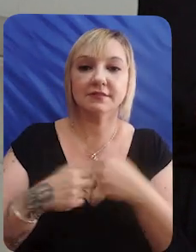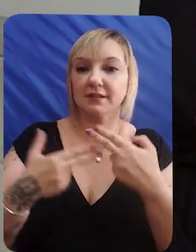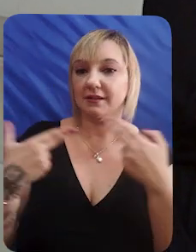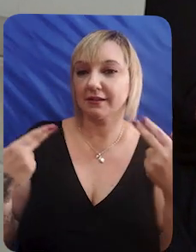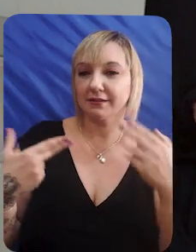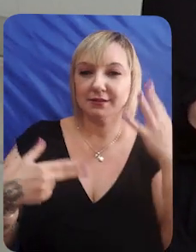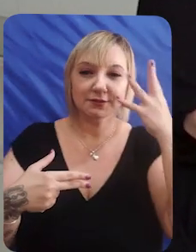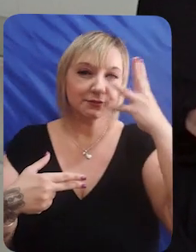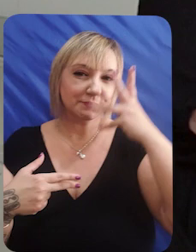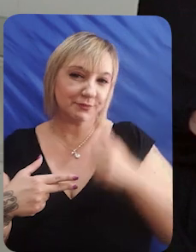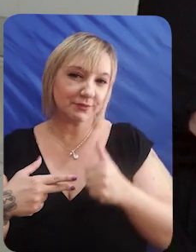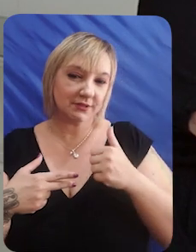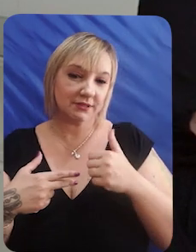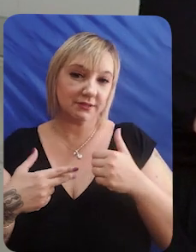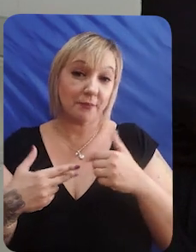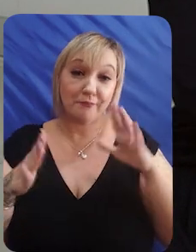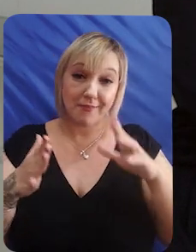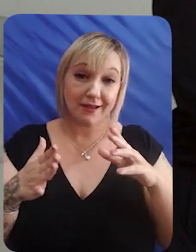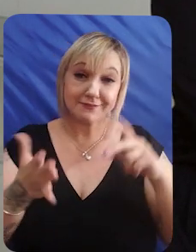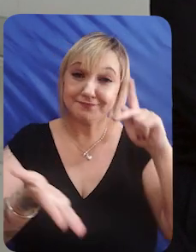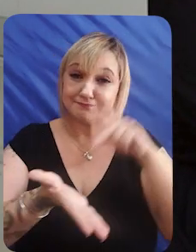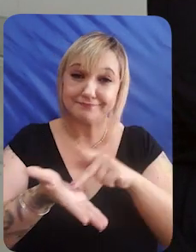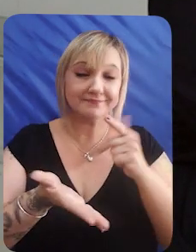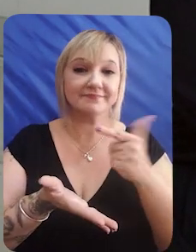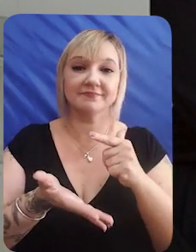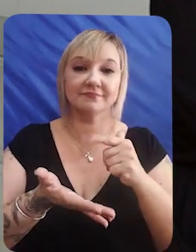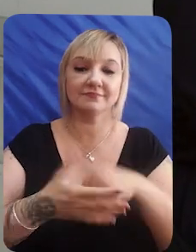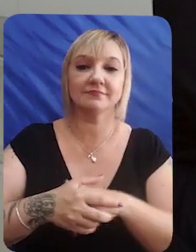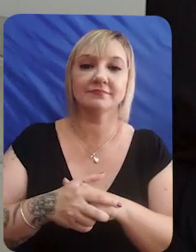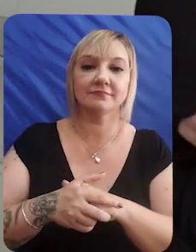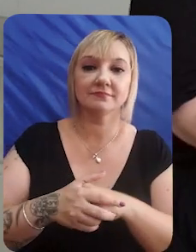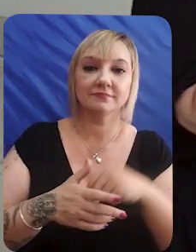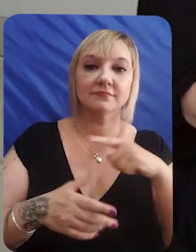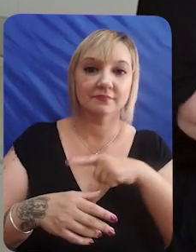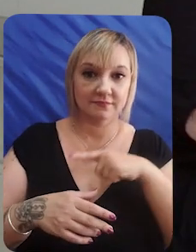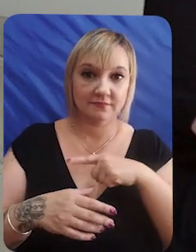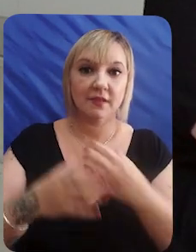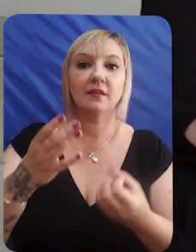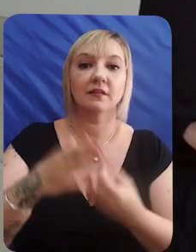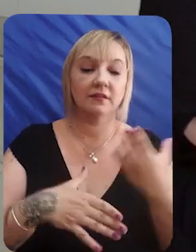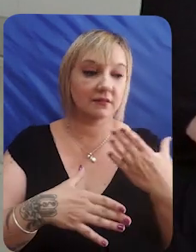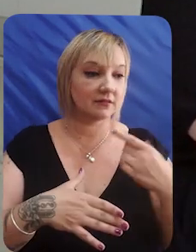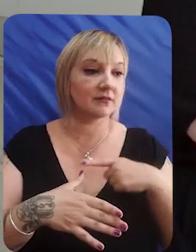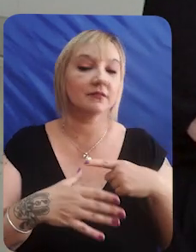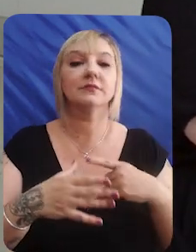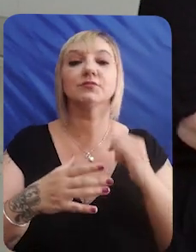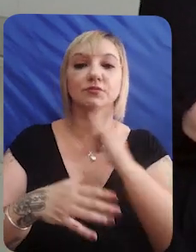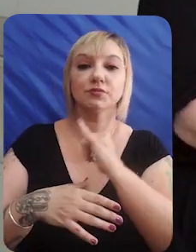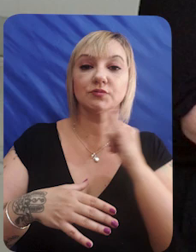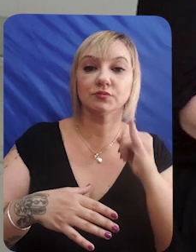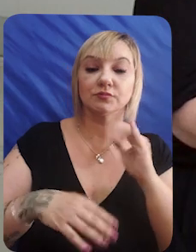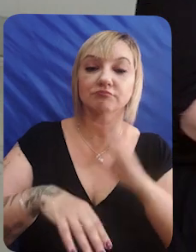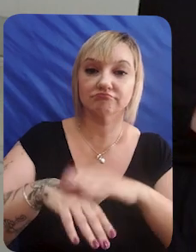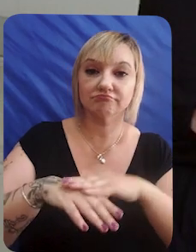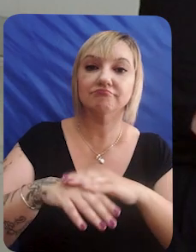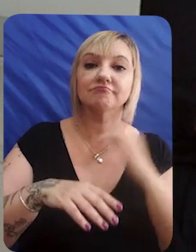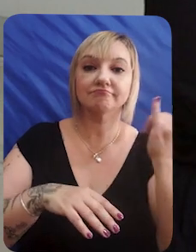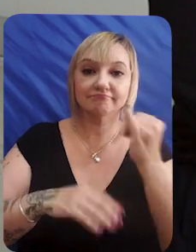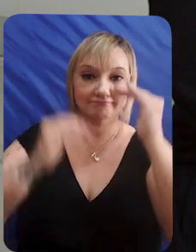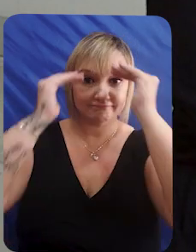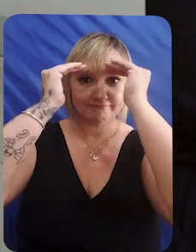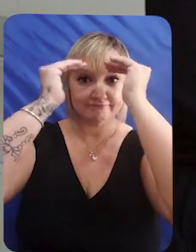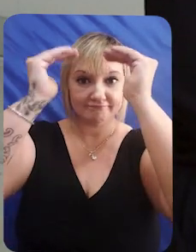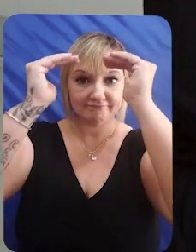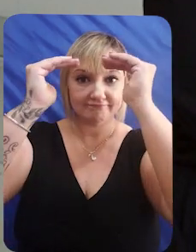coisa bonita para inglês ver. Né? E vocês então, fundaram, vocês nós fundamos esse instituto para fazer valer o direito